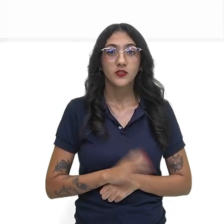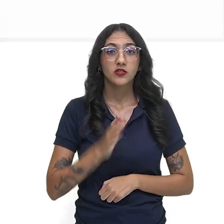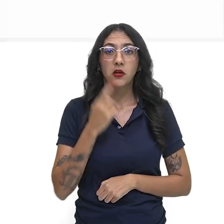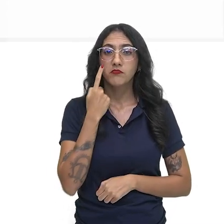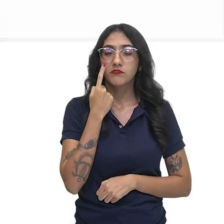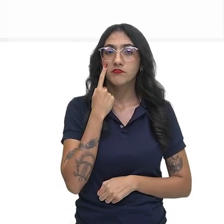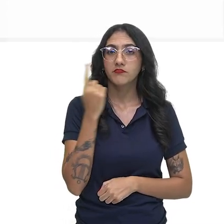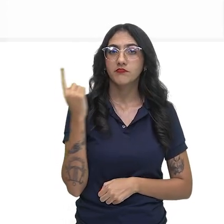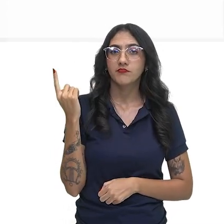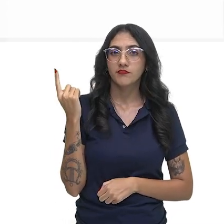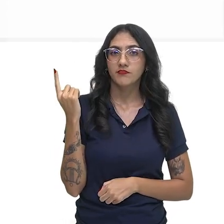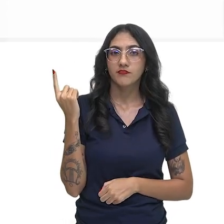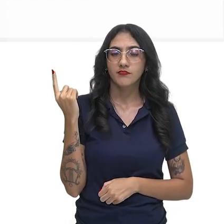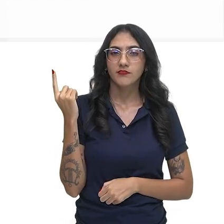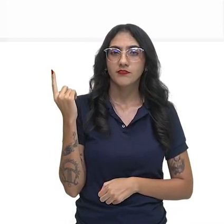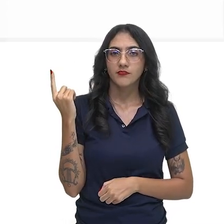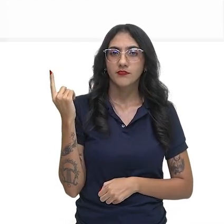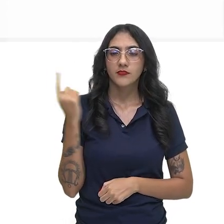ó.